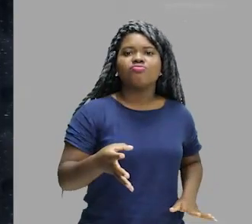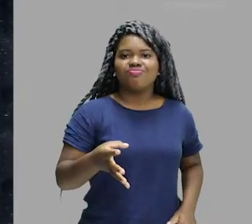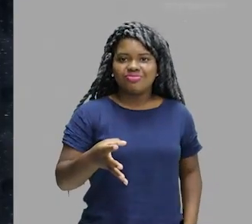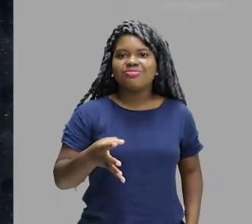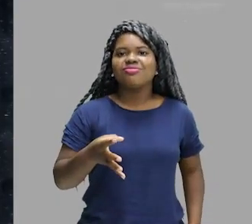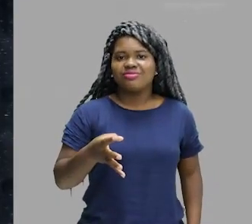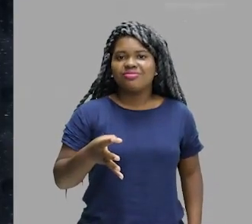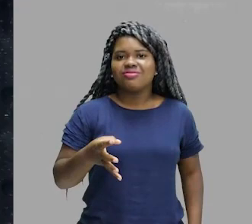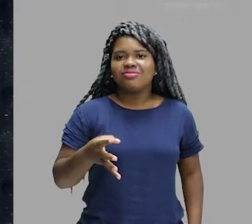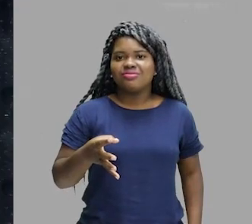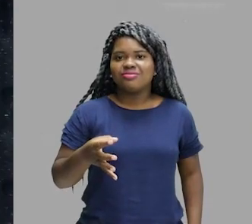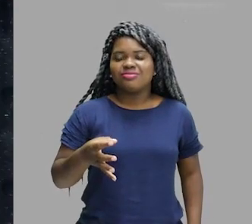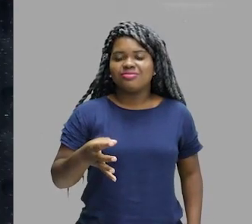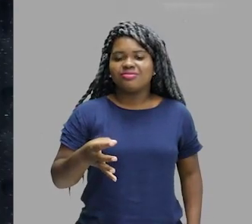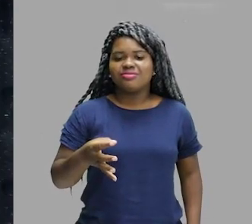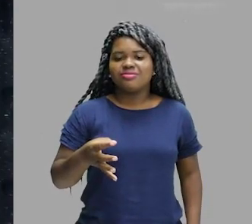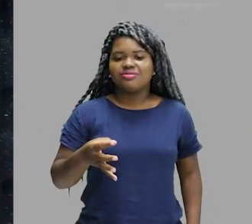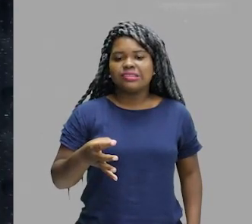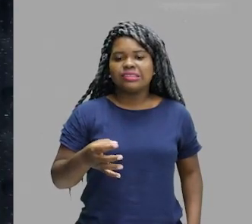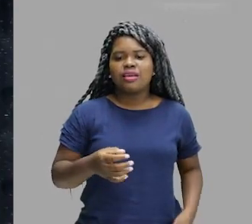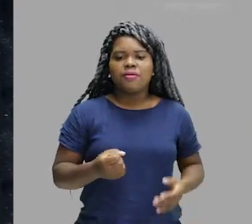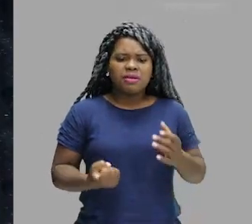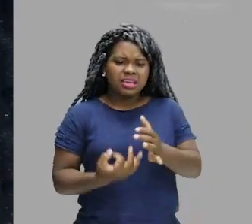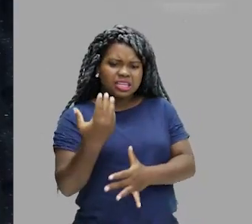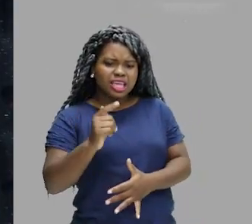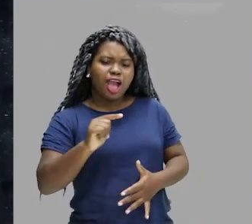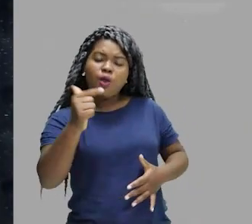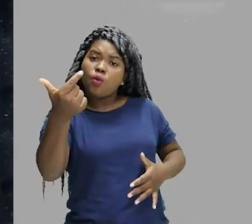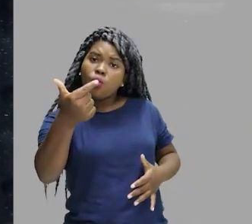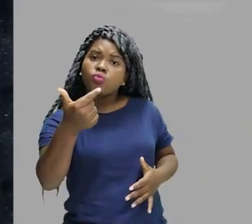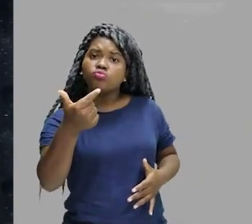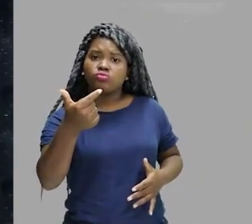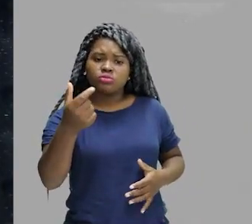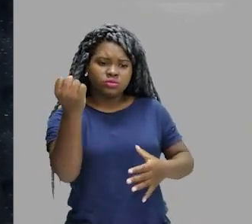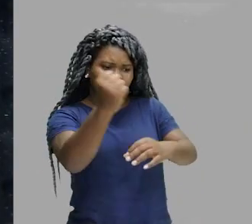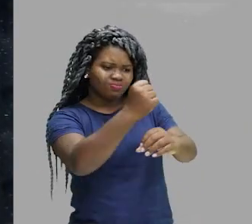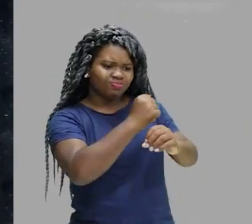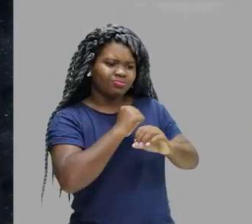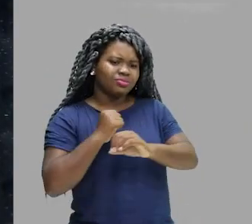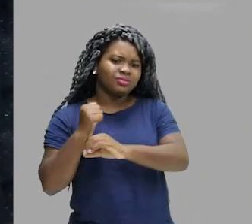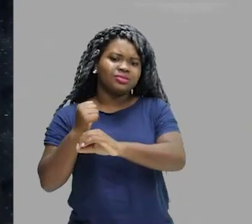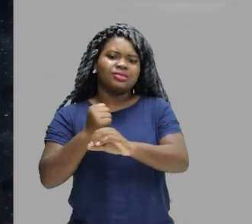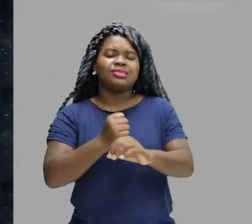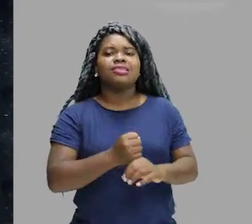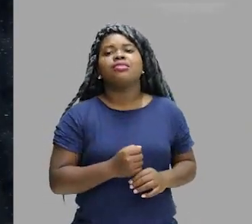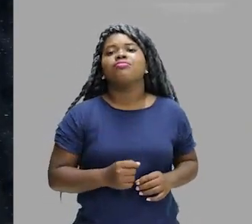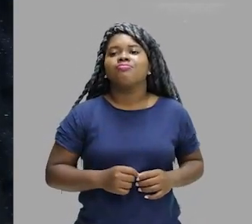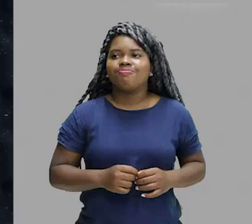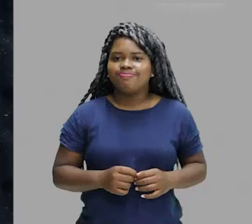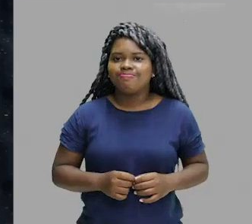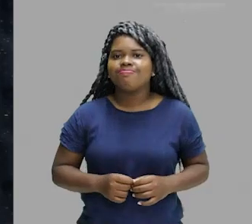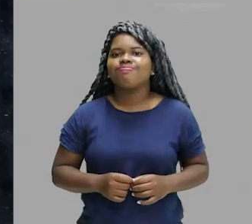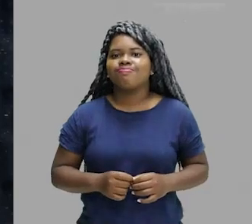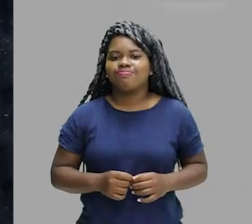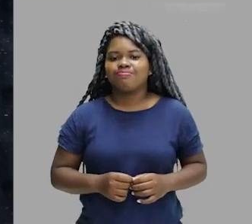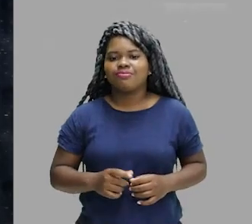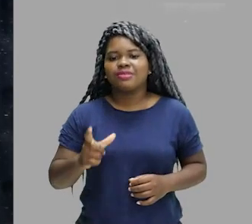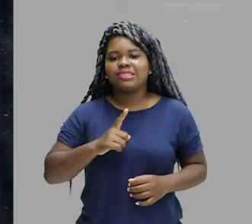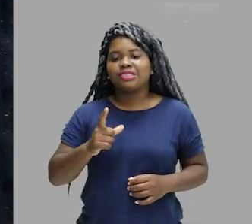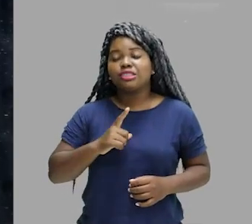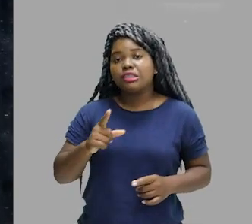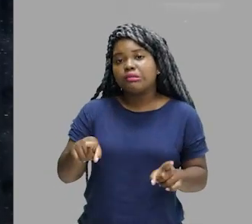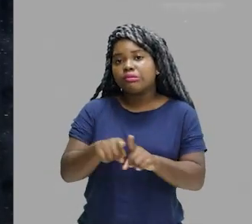esculturas incompletas, criar um novo estilo mais contemporâneo, para que ele pudesse provar que era ele mesmo que fazia primeiro em barro a